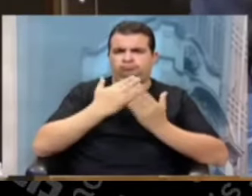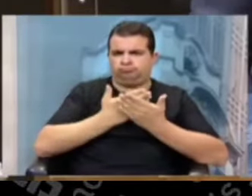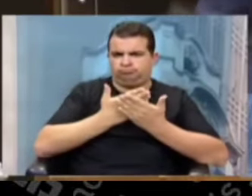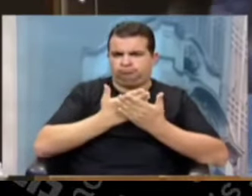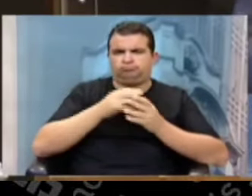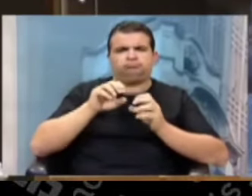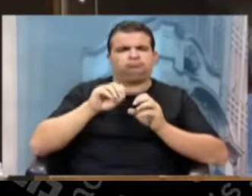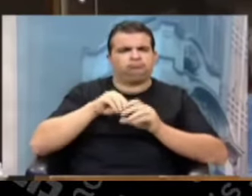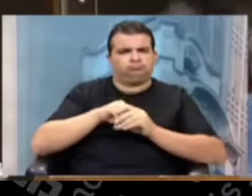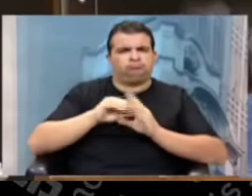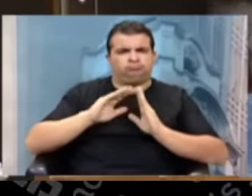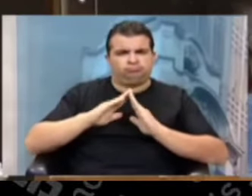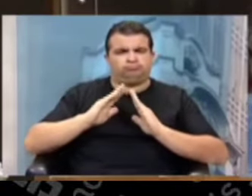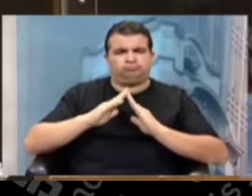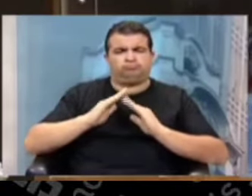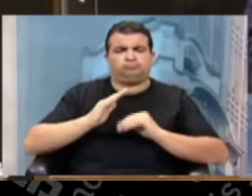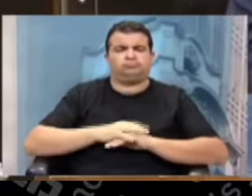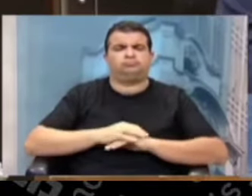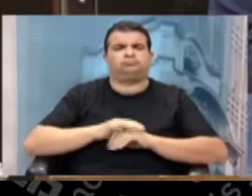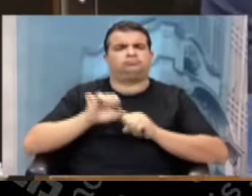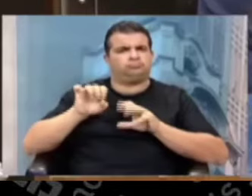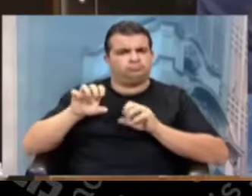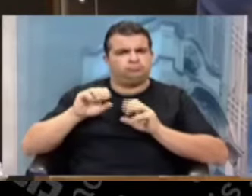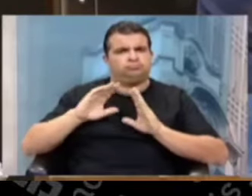do ensino na residência,